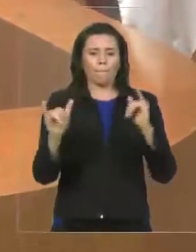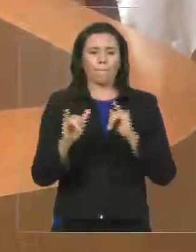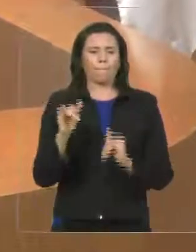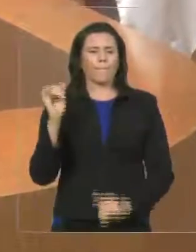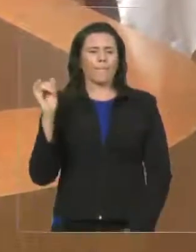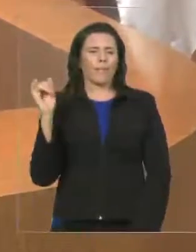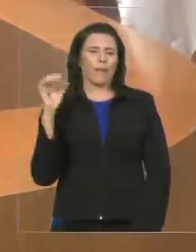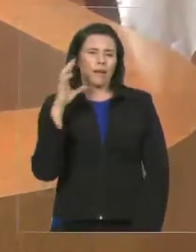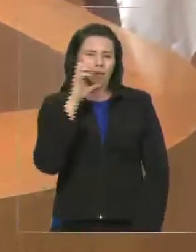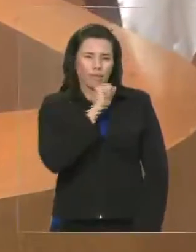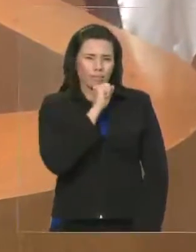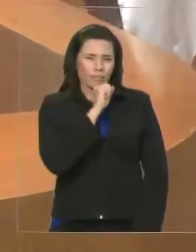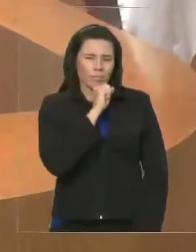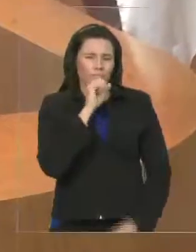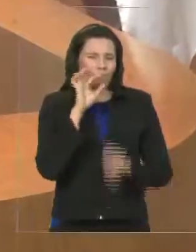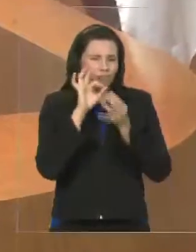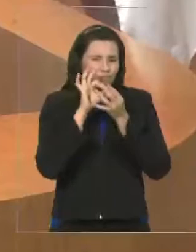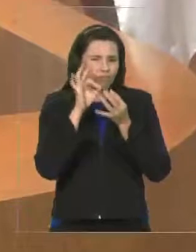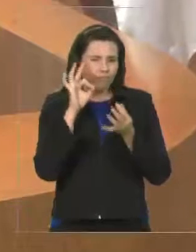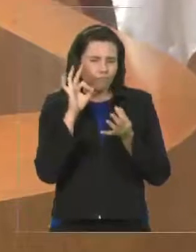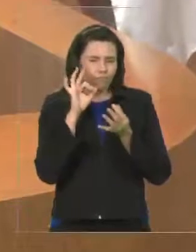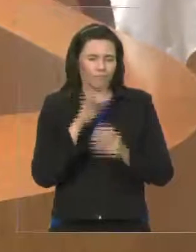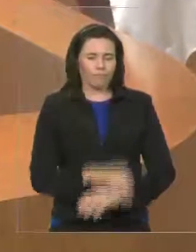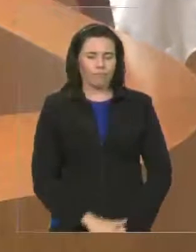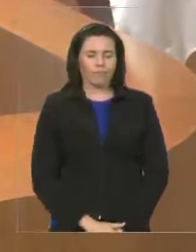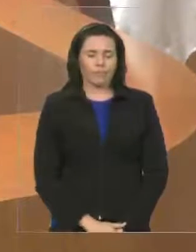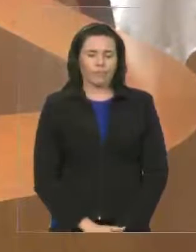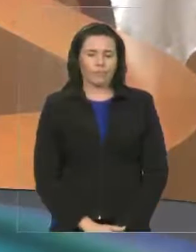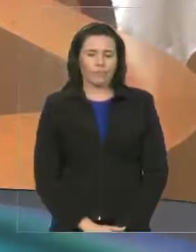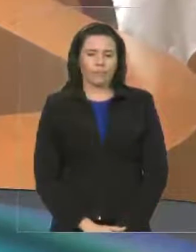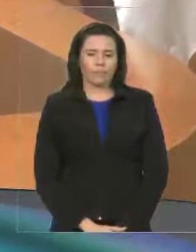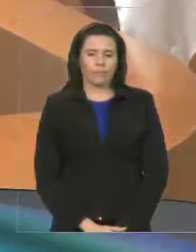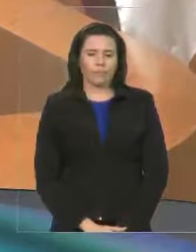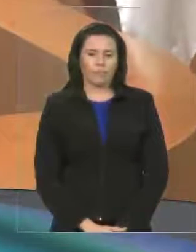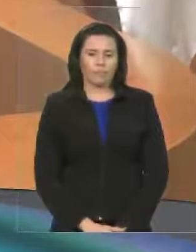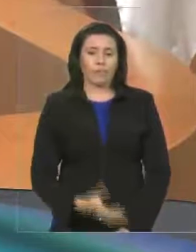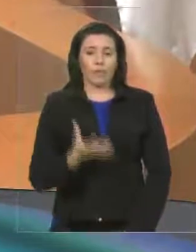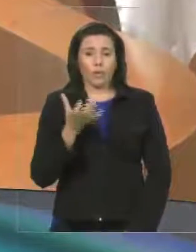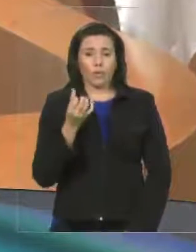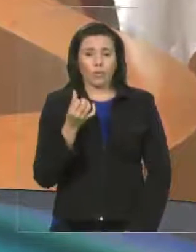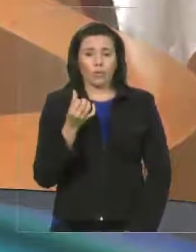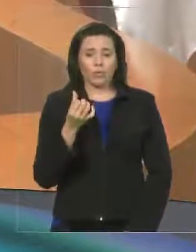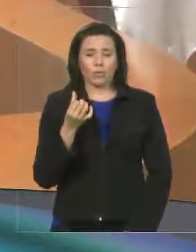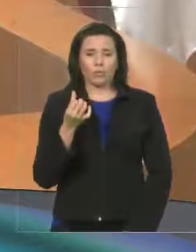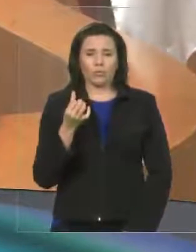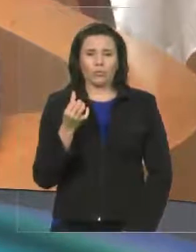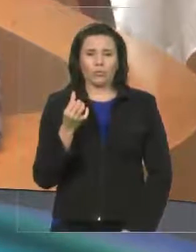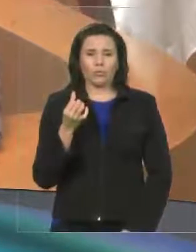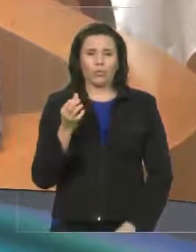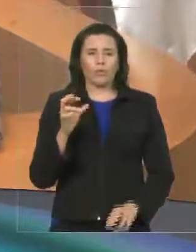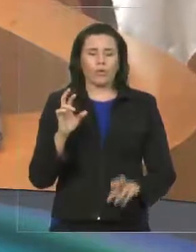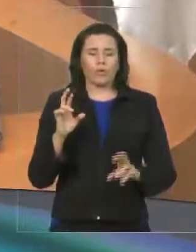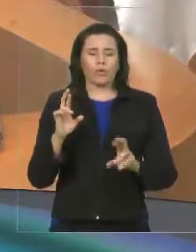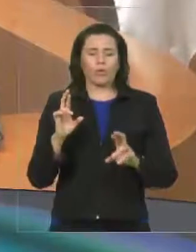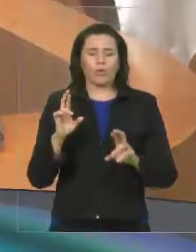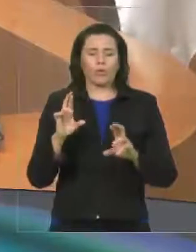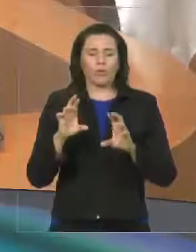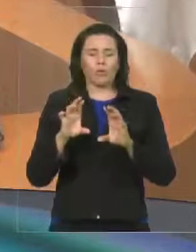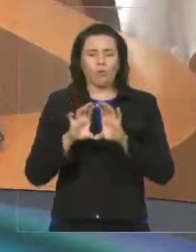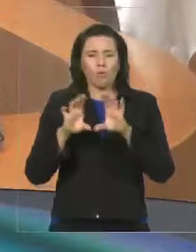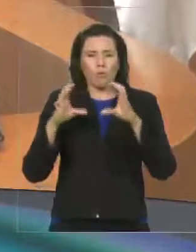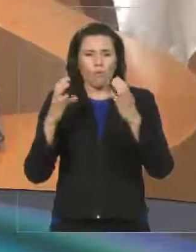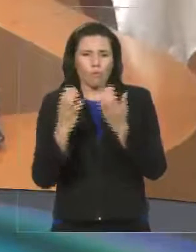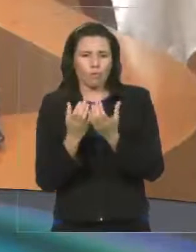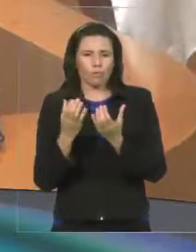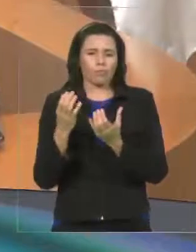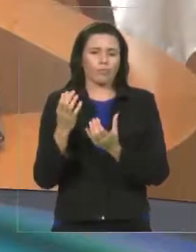rápido, bem breve, a respeito do 6º Congresso Nacional do PT, que se realizará no